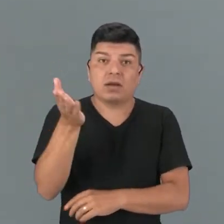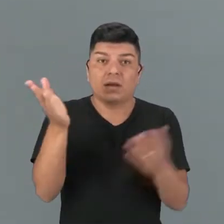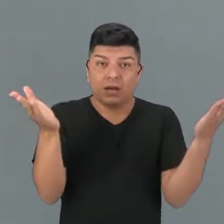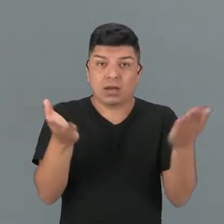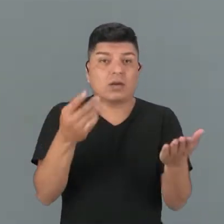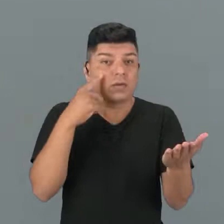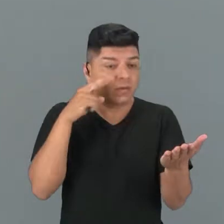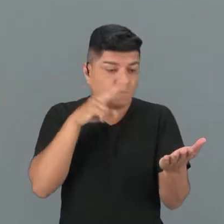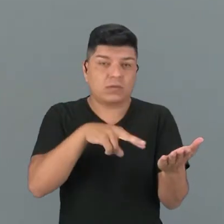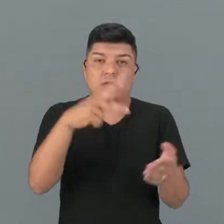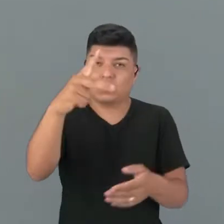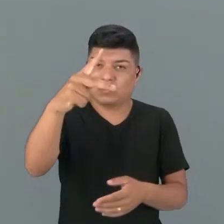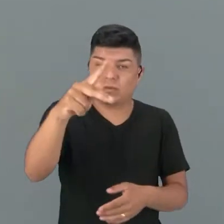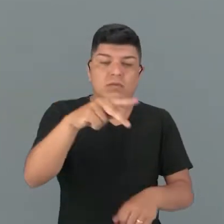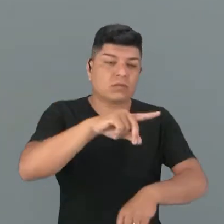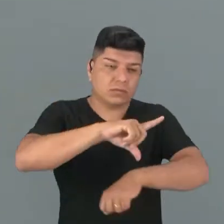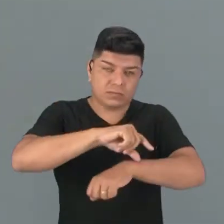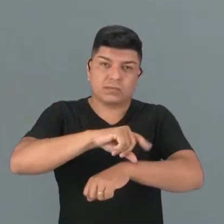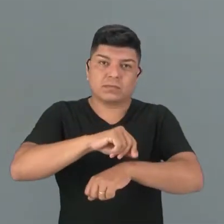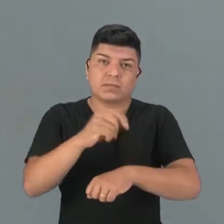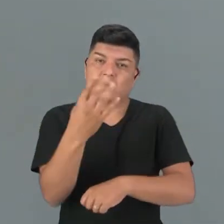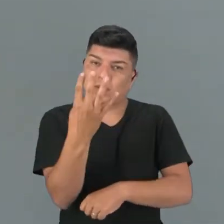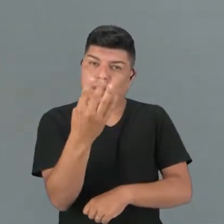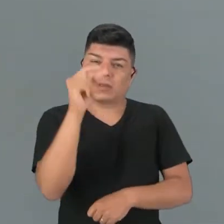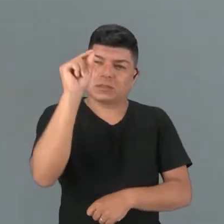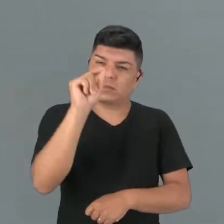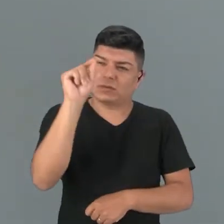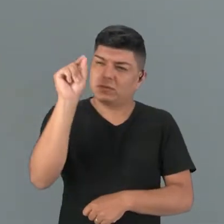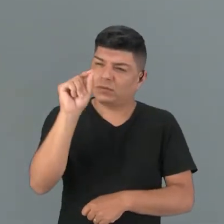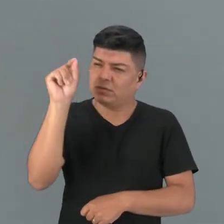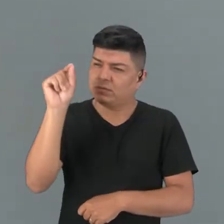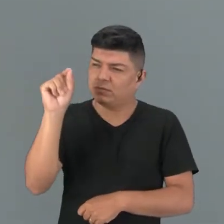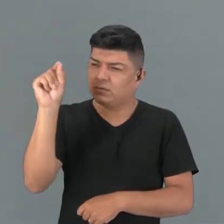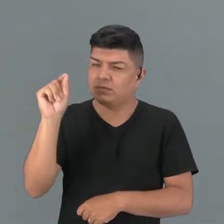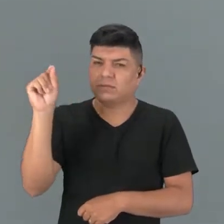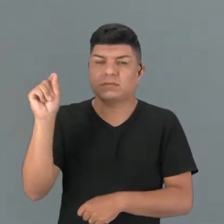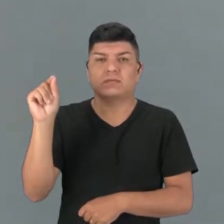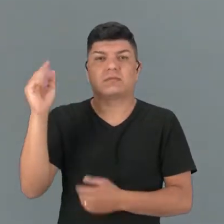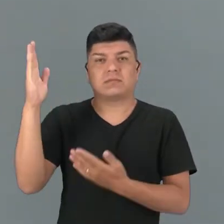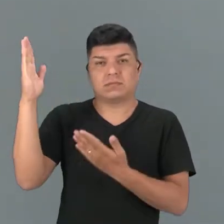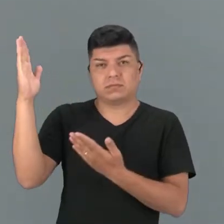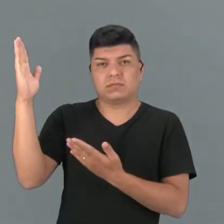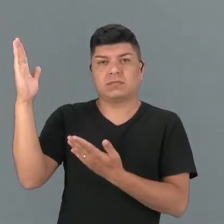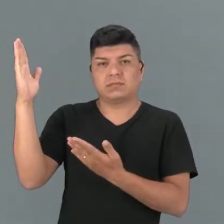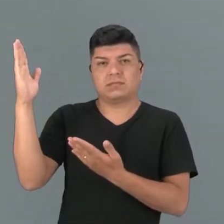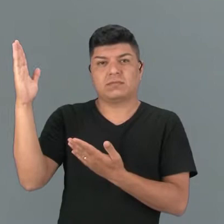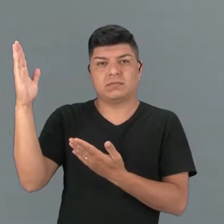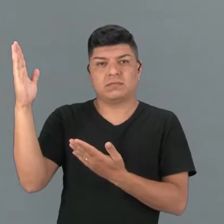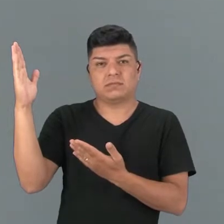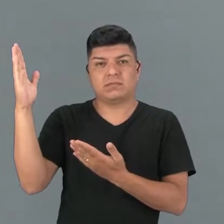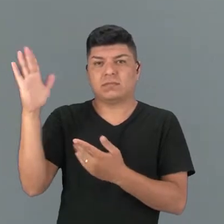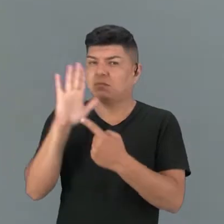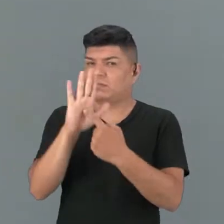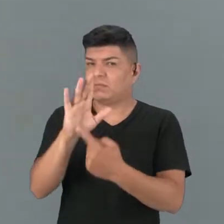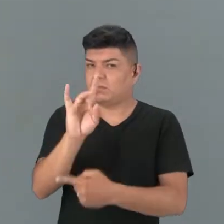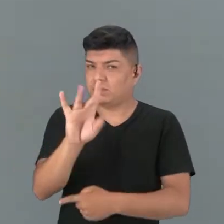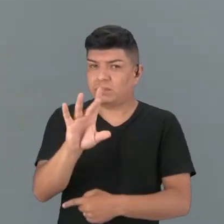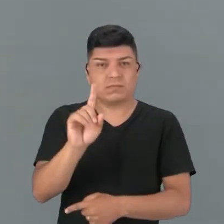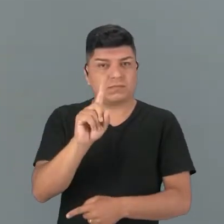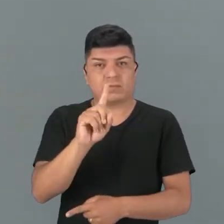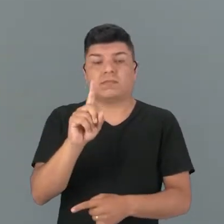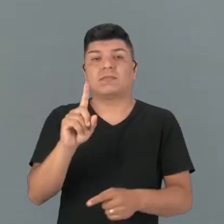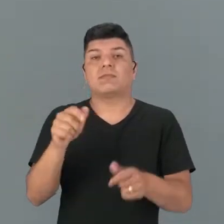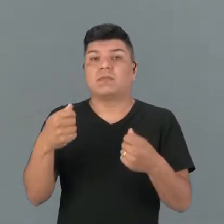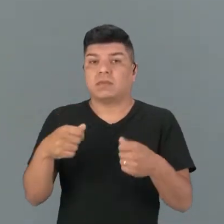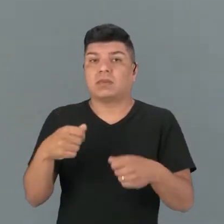isso. Você vai ver que tem 4 tracinhos, né? Esses 4 tracinhos aí não é só de enfeite, não, tá? De decoração. Ele